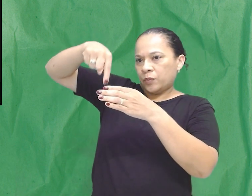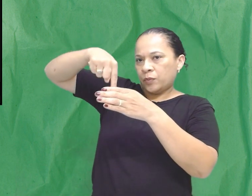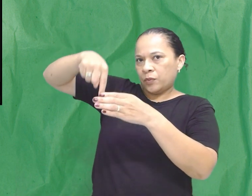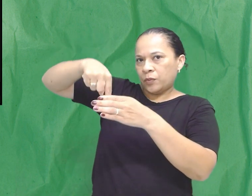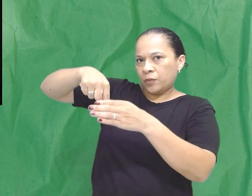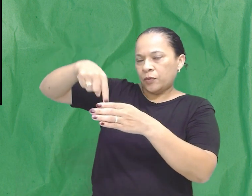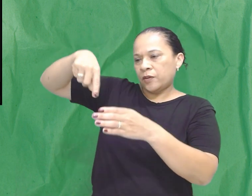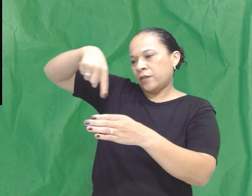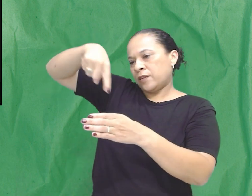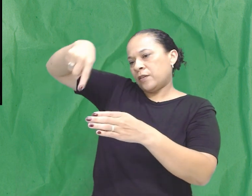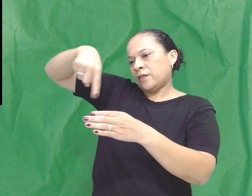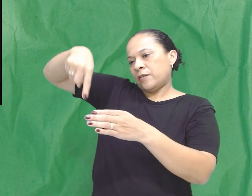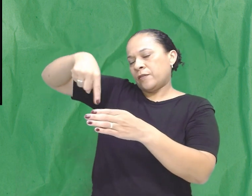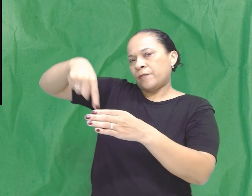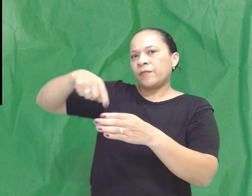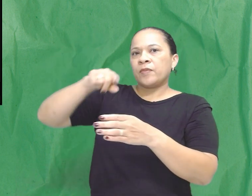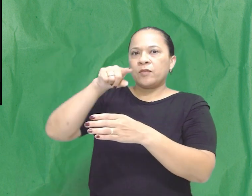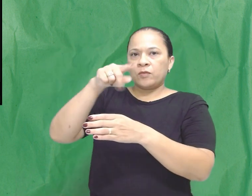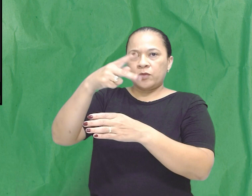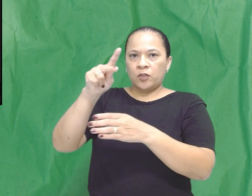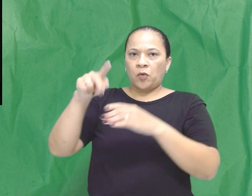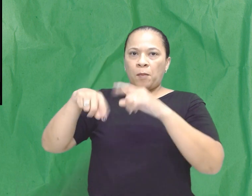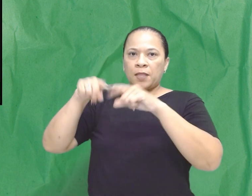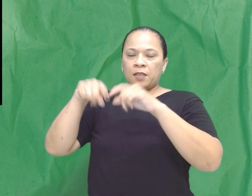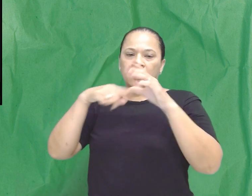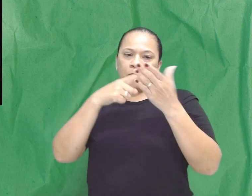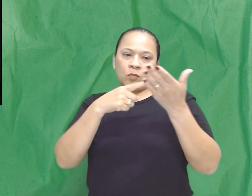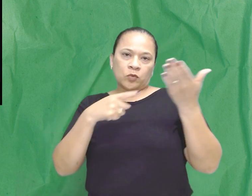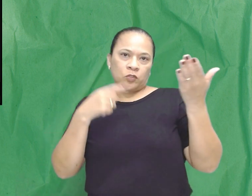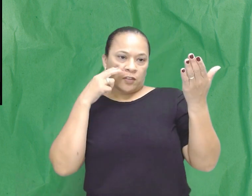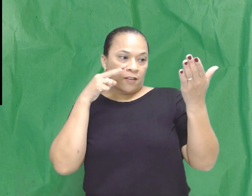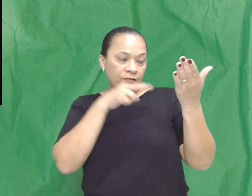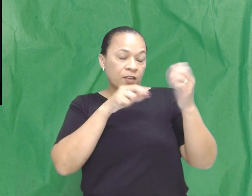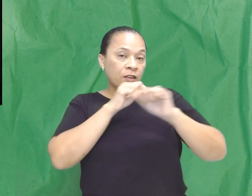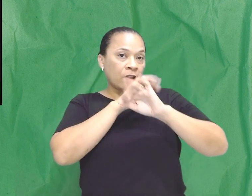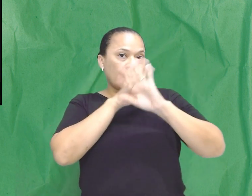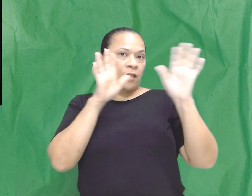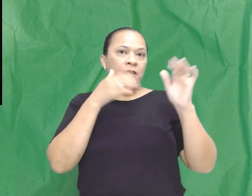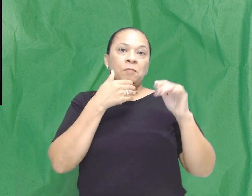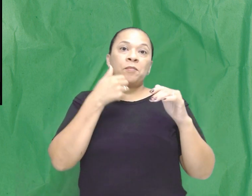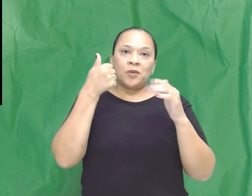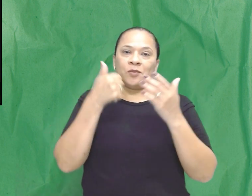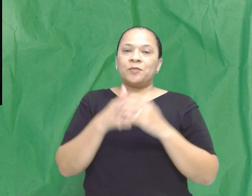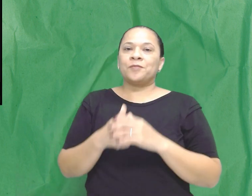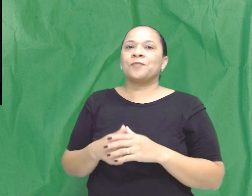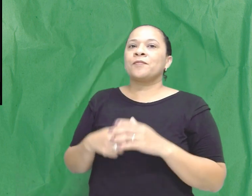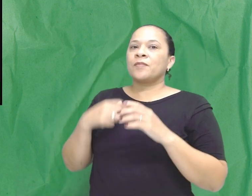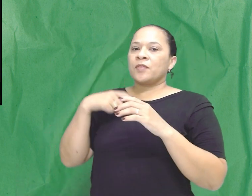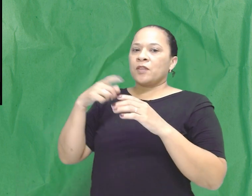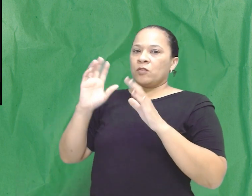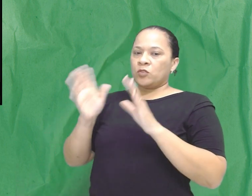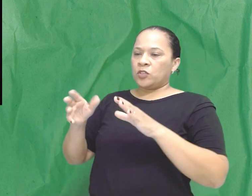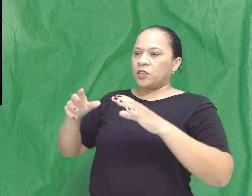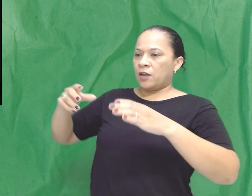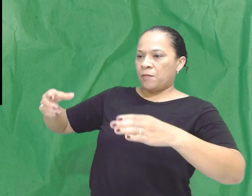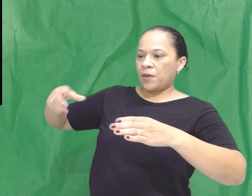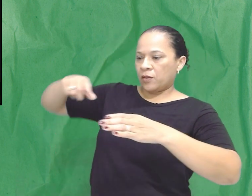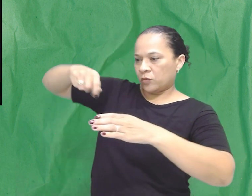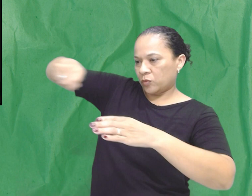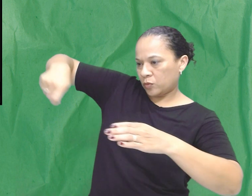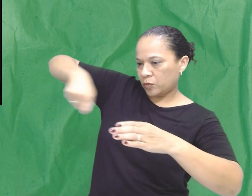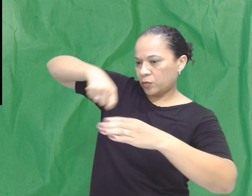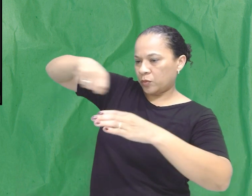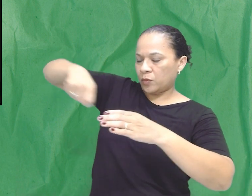bem de pertinho a imagem, acho que vai ficar bem mais fácil. Então, eu mexi, ele já está meio molinho. Coloquei a